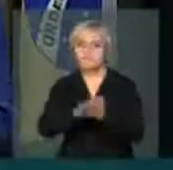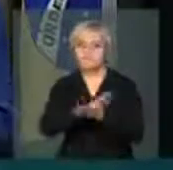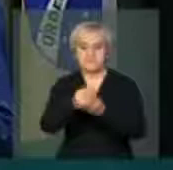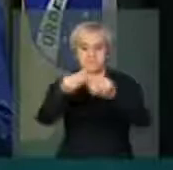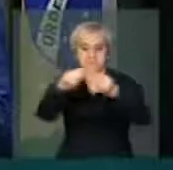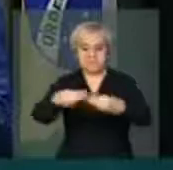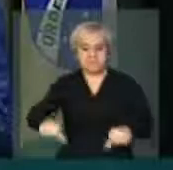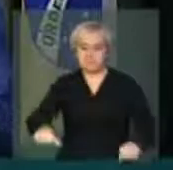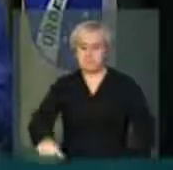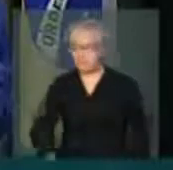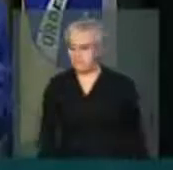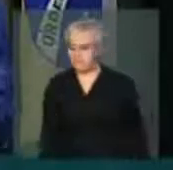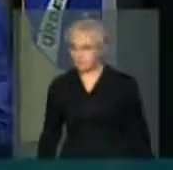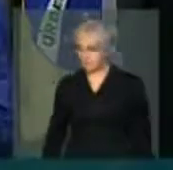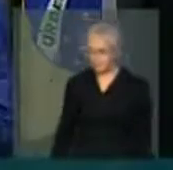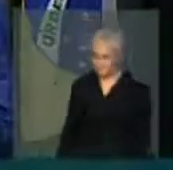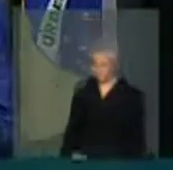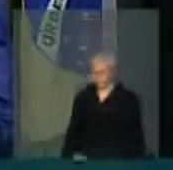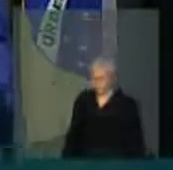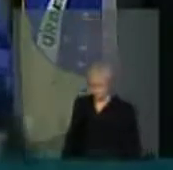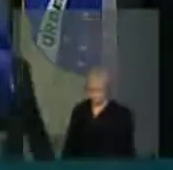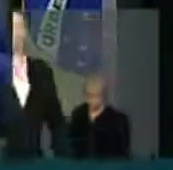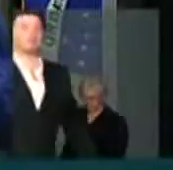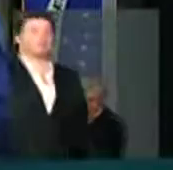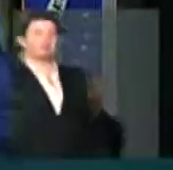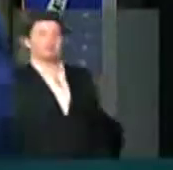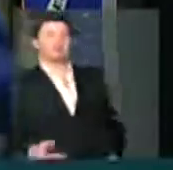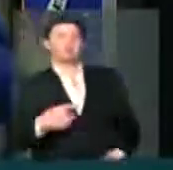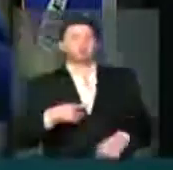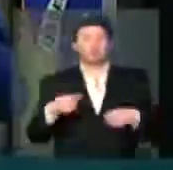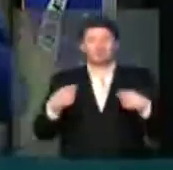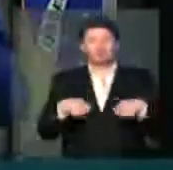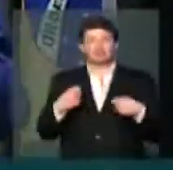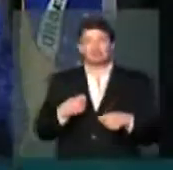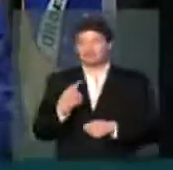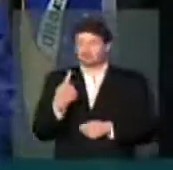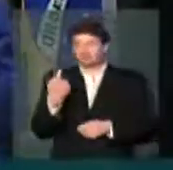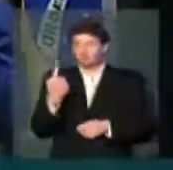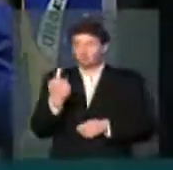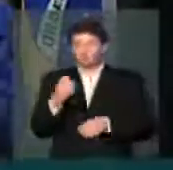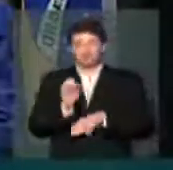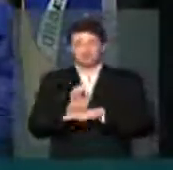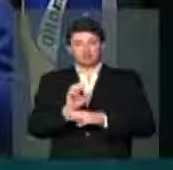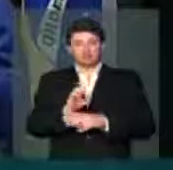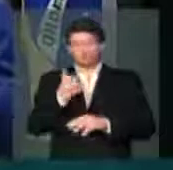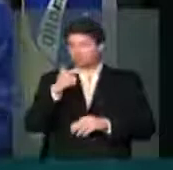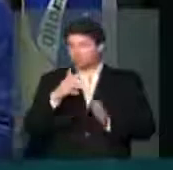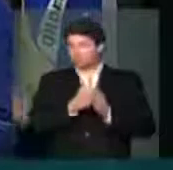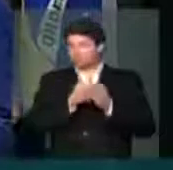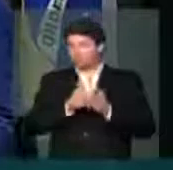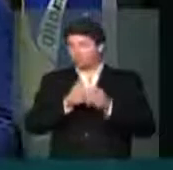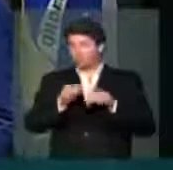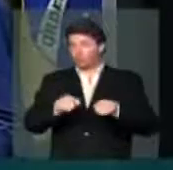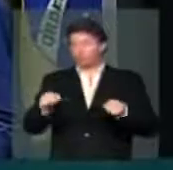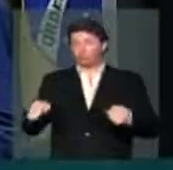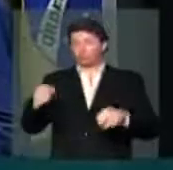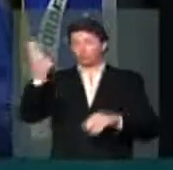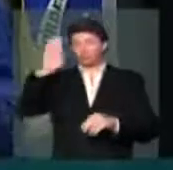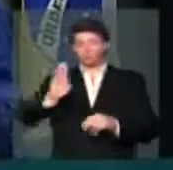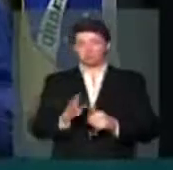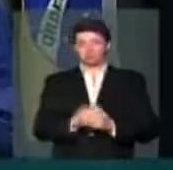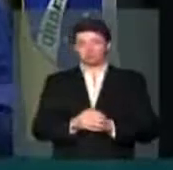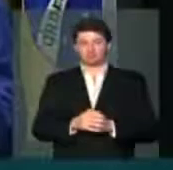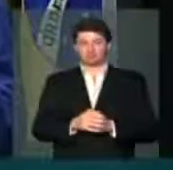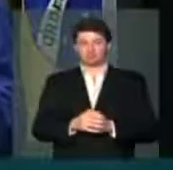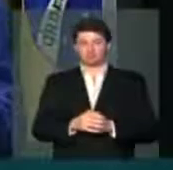iria suprir o Piauí de uma carência. É o único estado que não tem porto marítimo no Brasil.